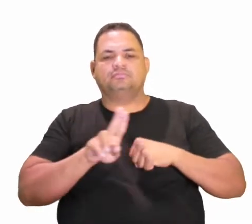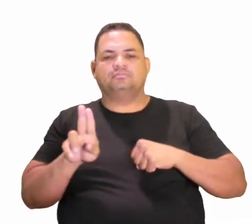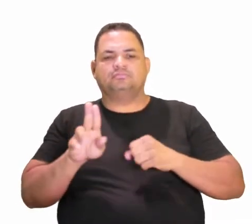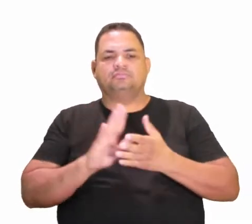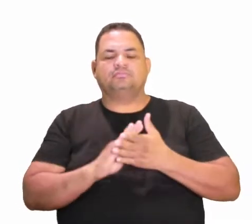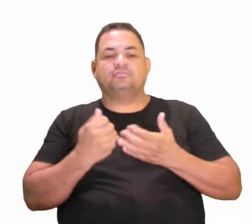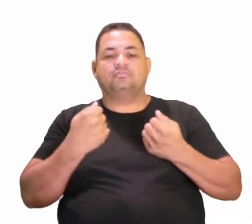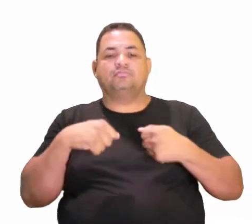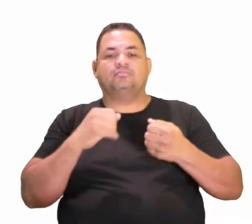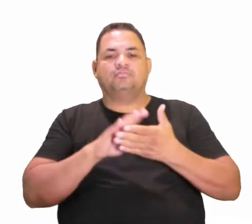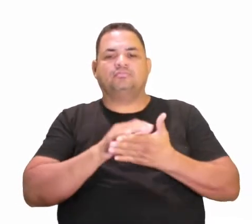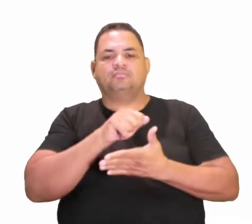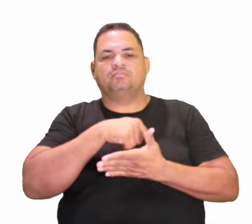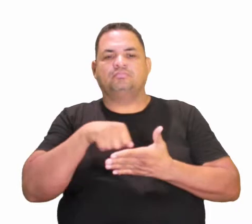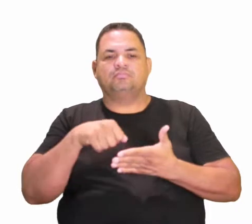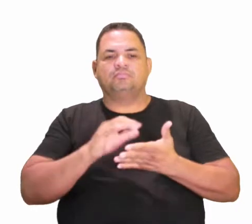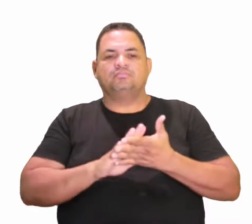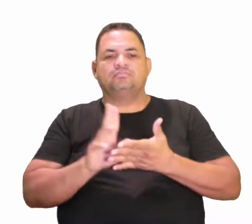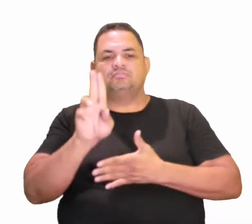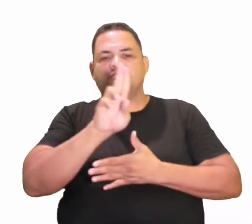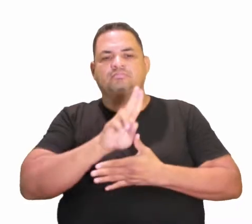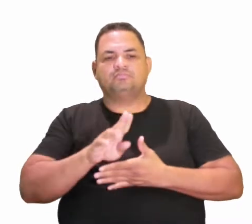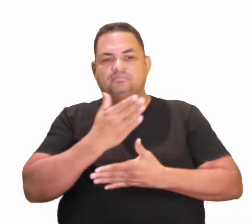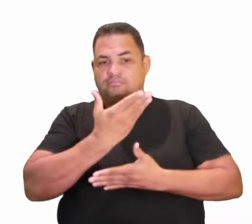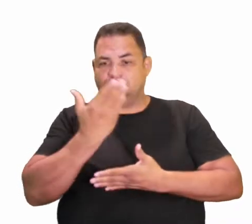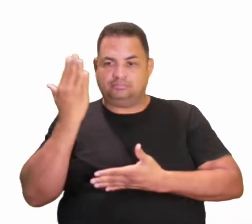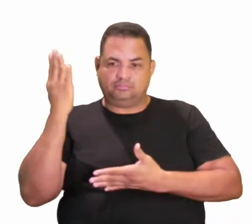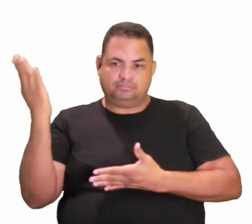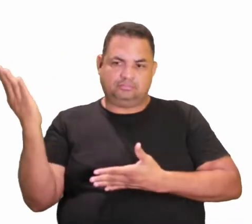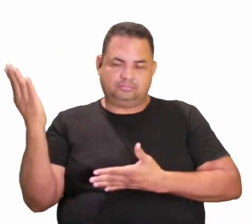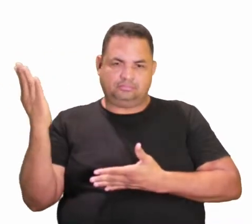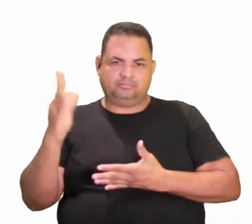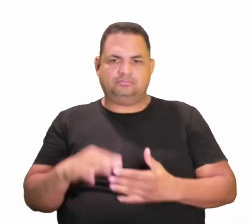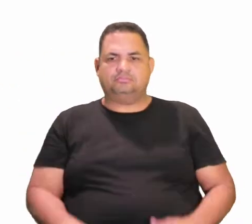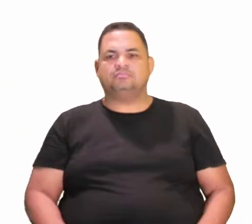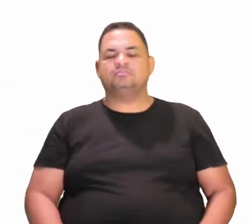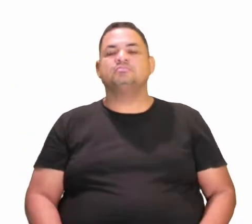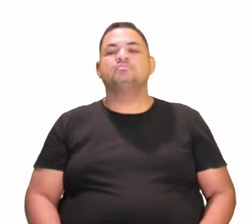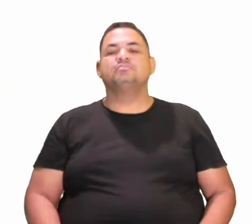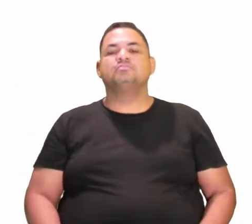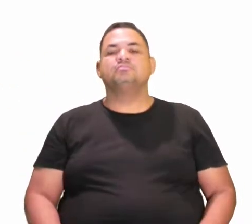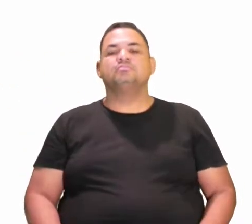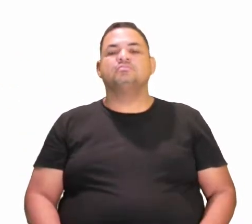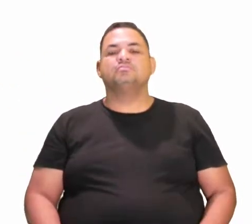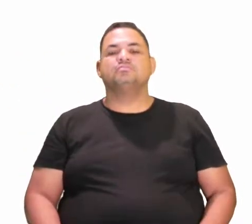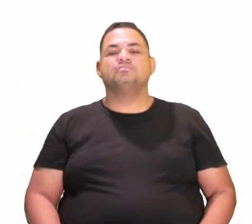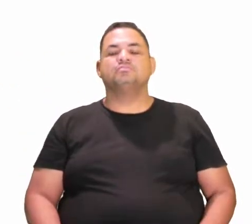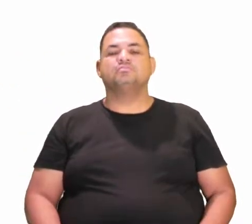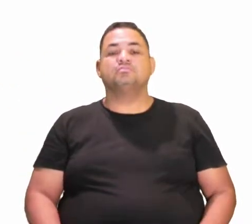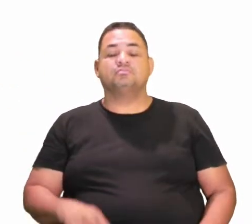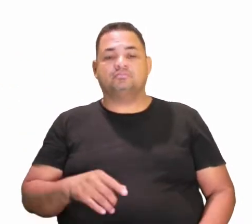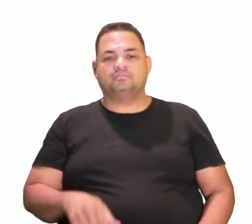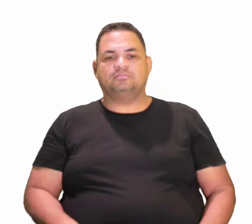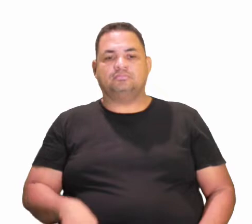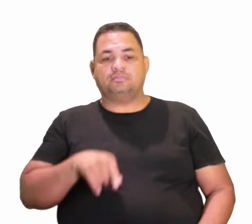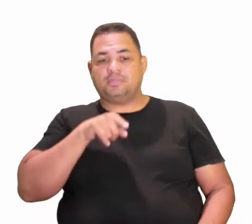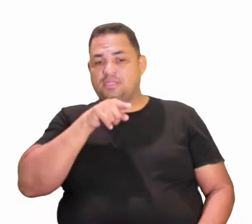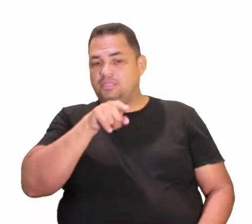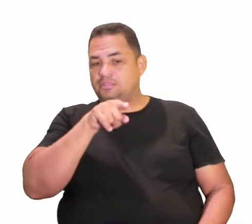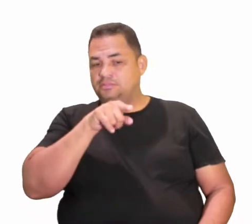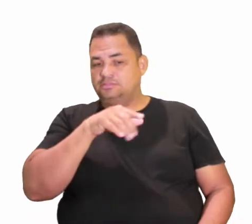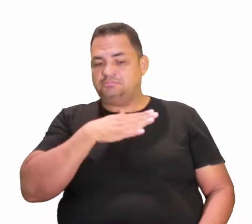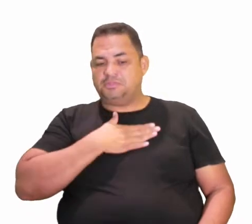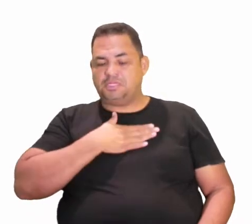pode notar aí que você tem ainda o uso do this. This is my mom. Esta é